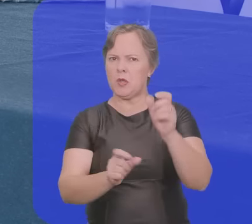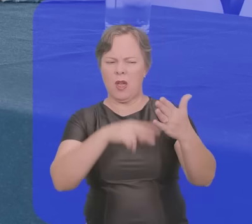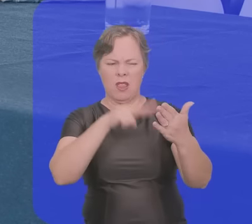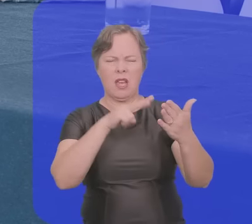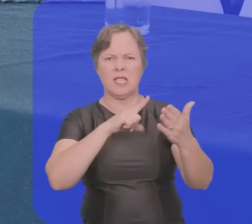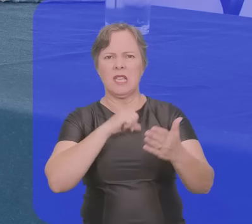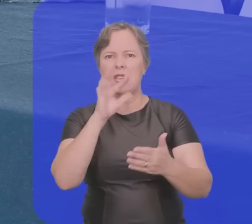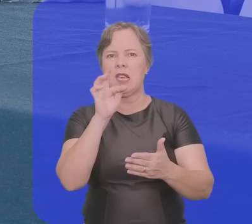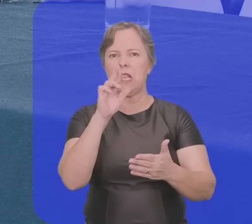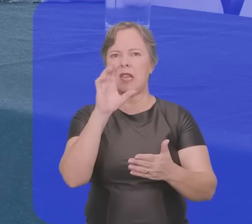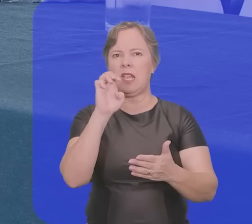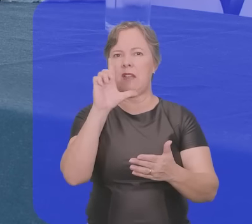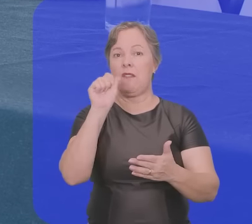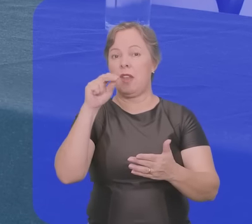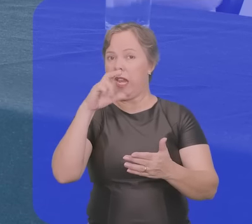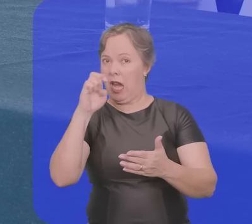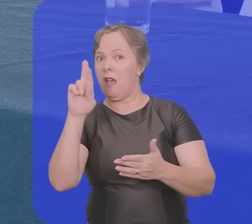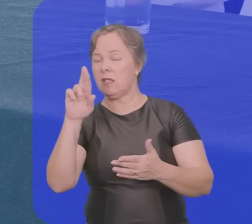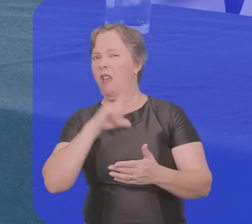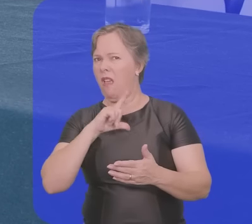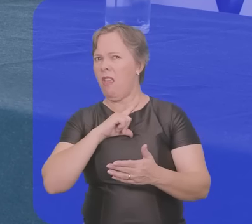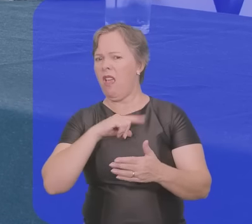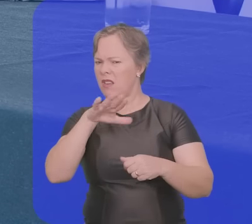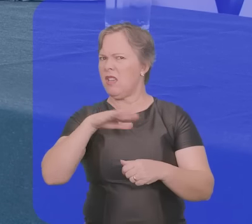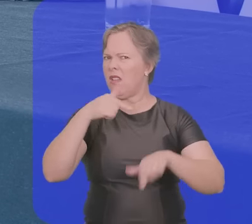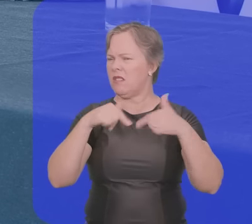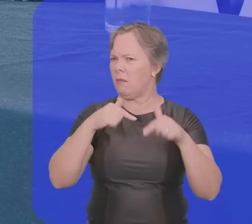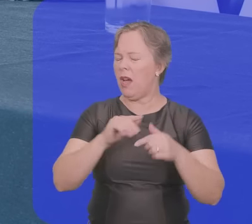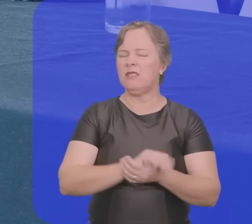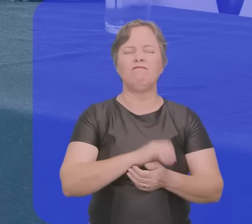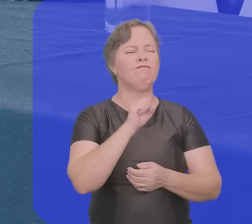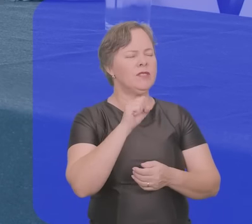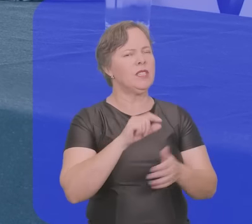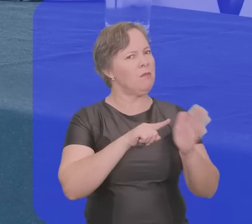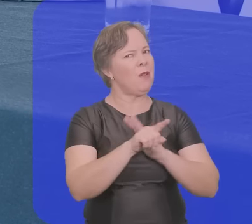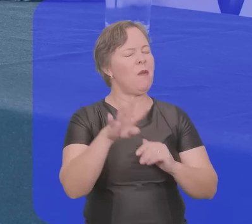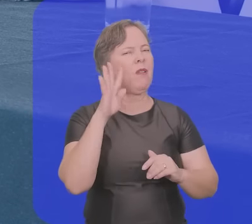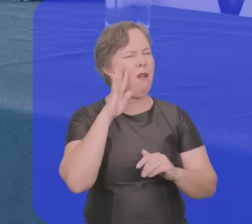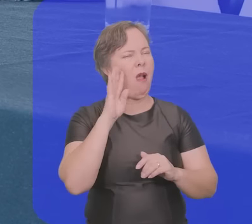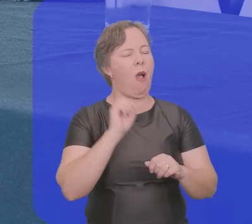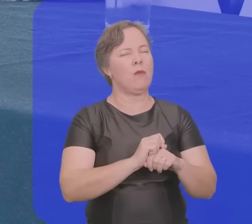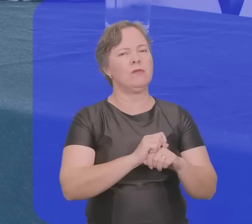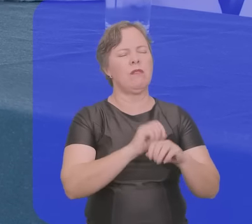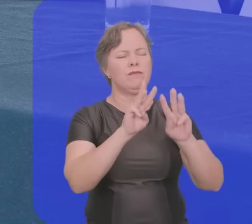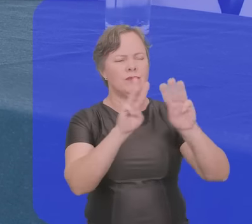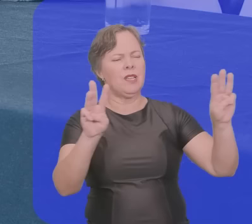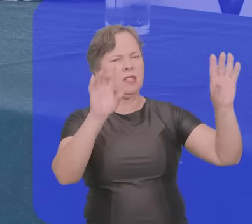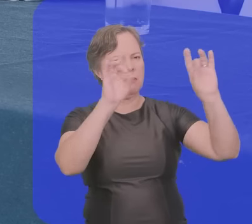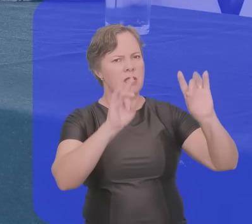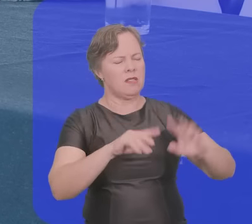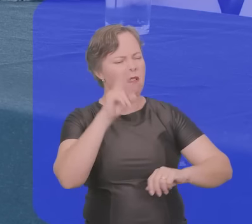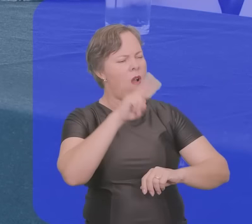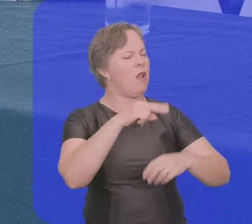área? Freelancer? Sim, é uma pergunta muito interessante. Eu dei uma olhada em sites especializados e sempre